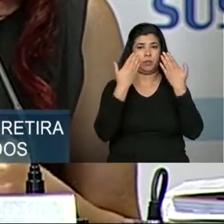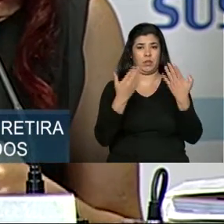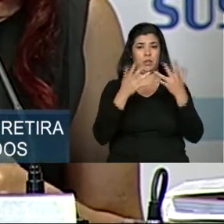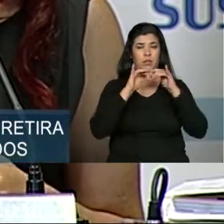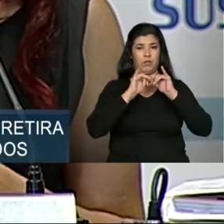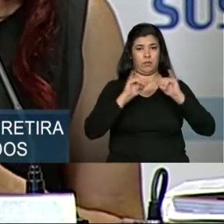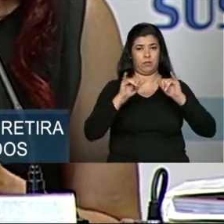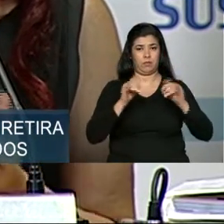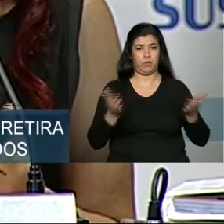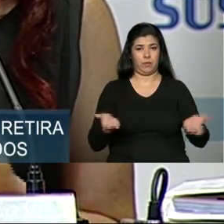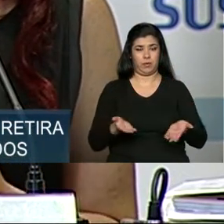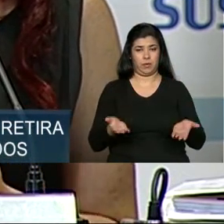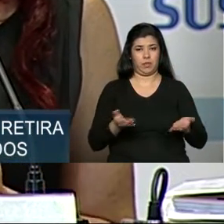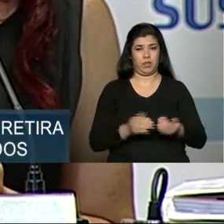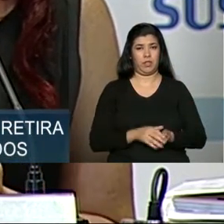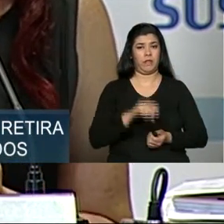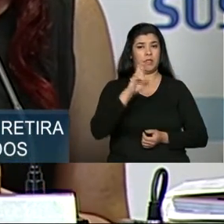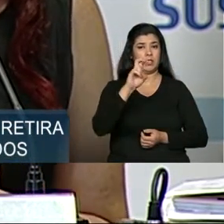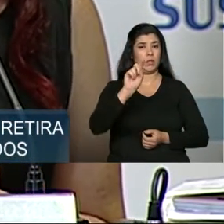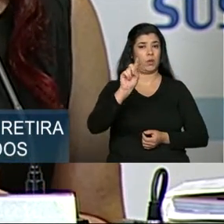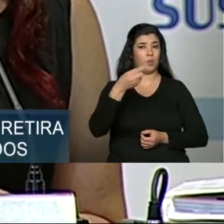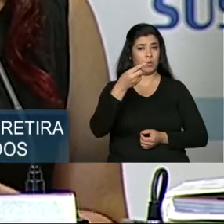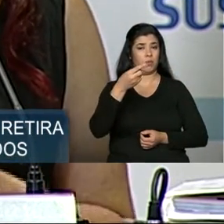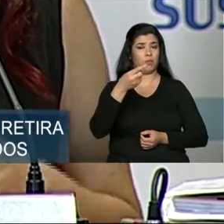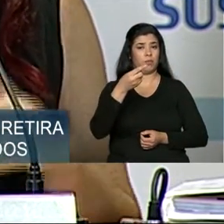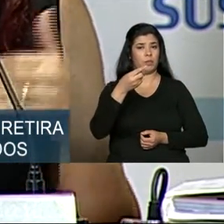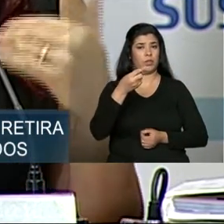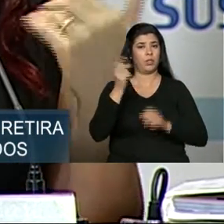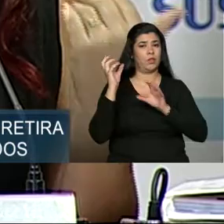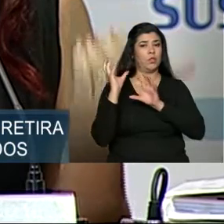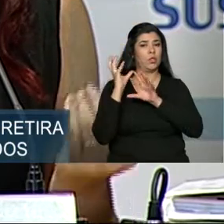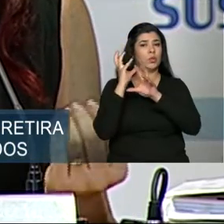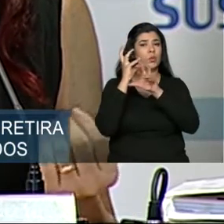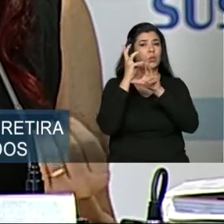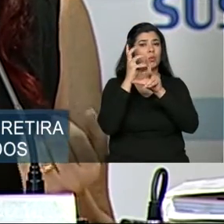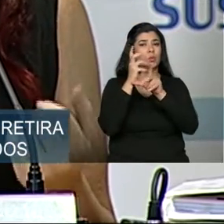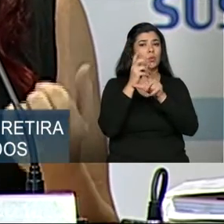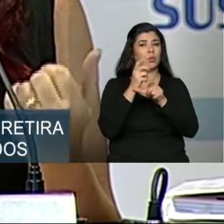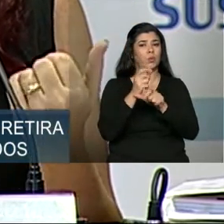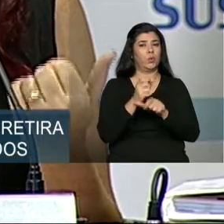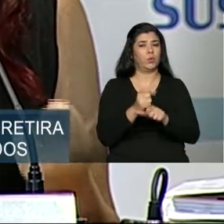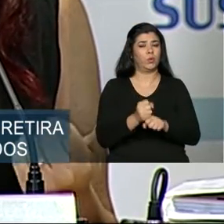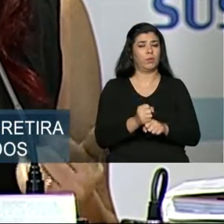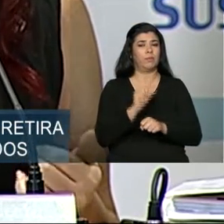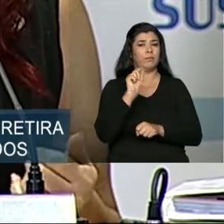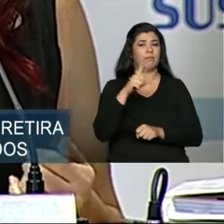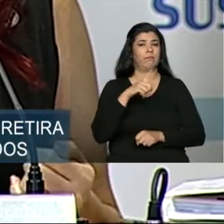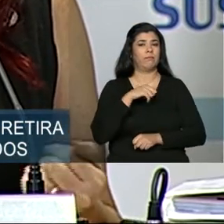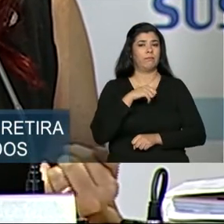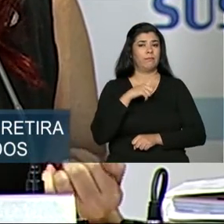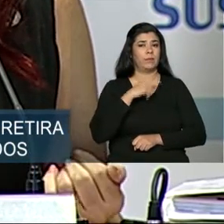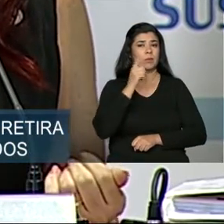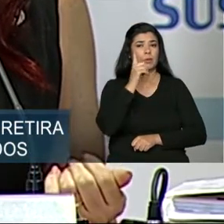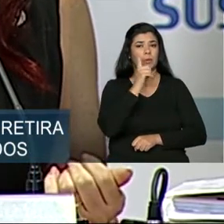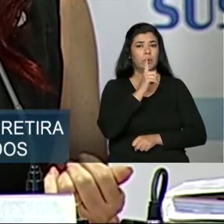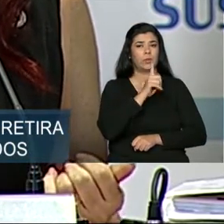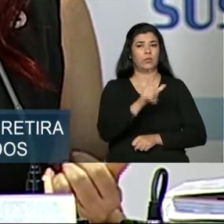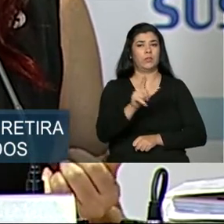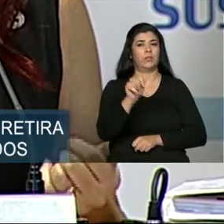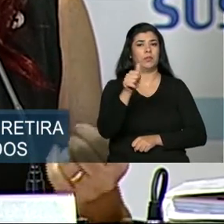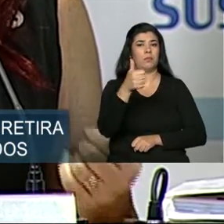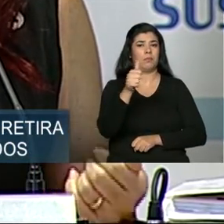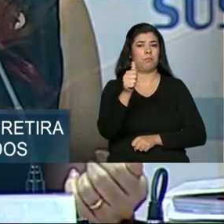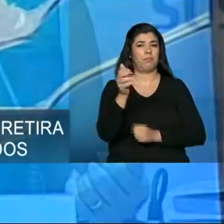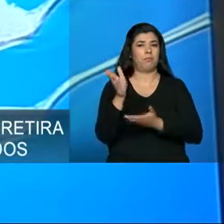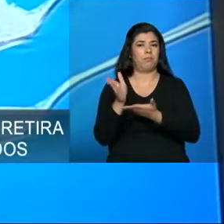está apresentando hoje, foram 5 mil. Mas, somando-se ao que se conseguiu na primeira etapa,